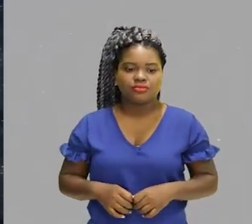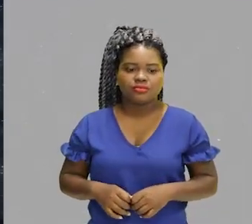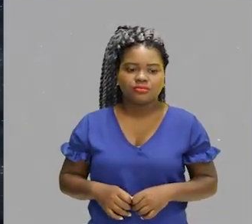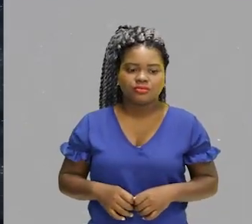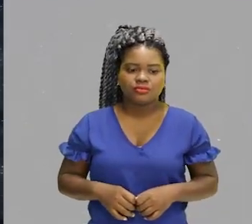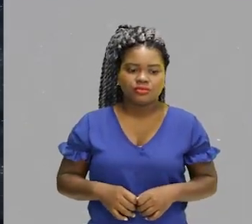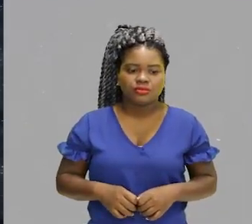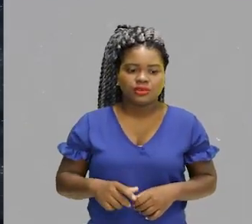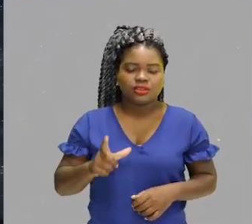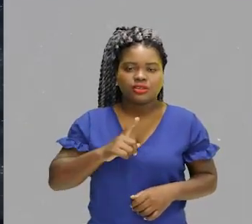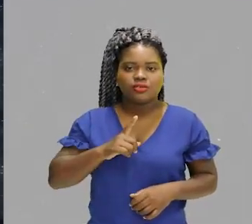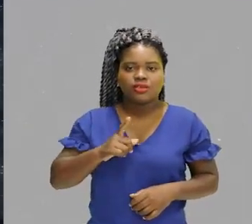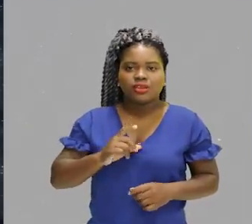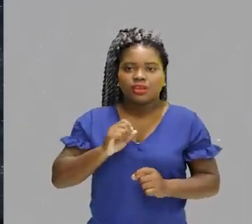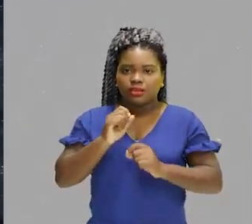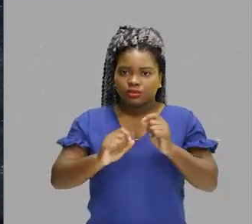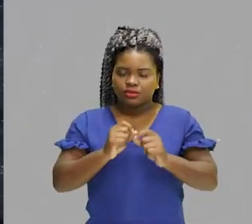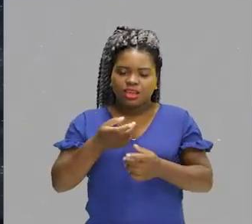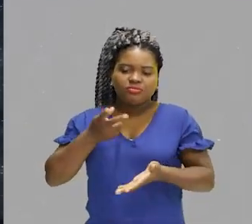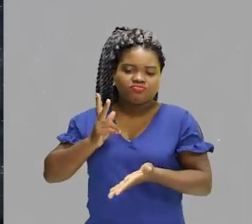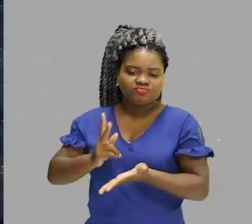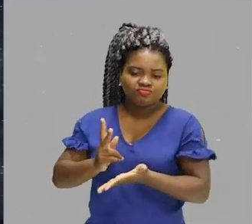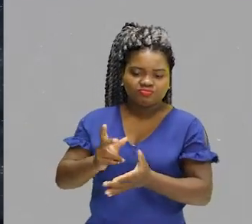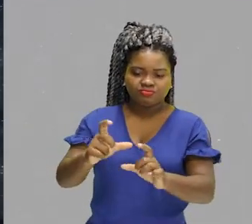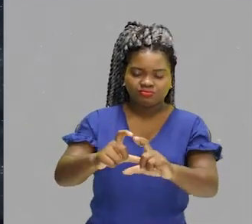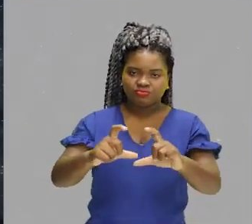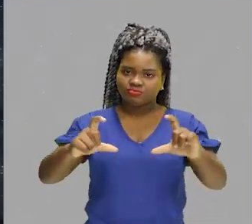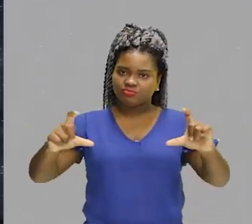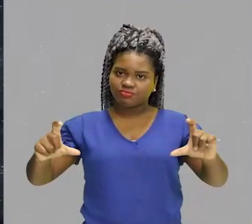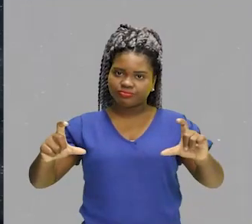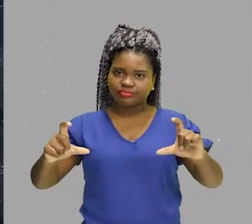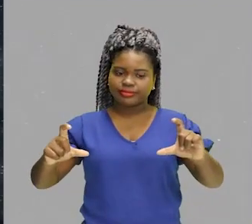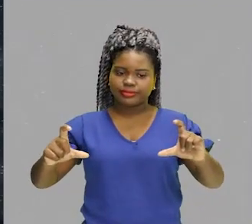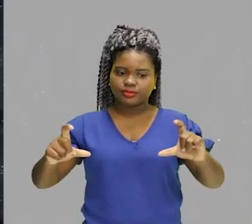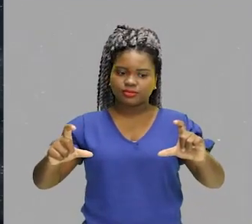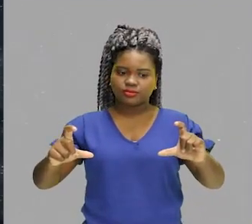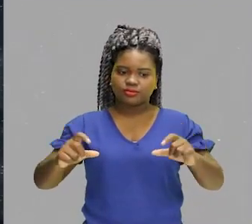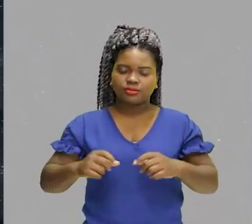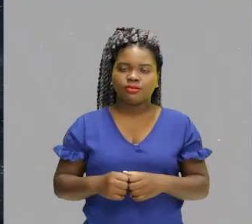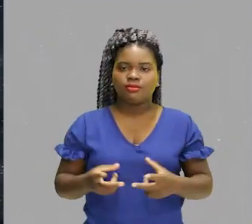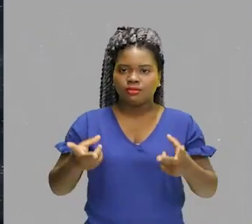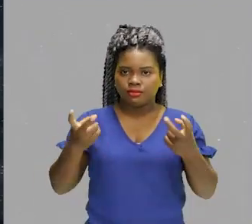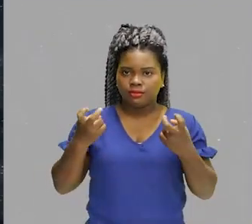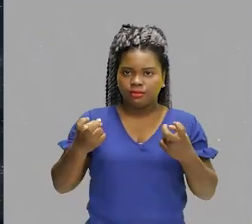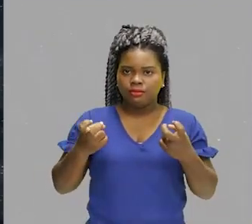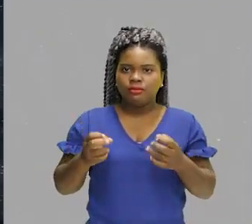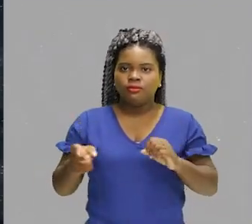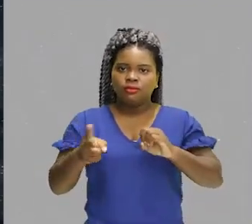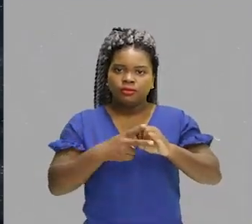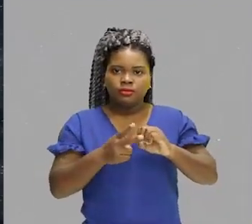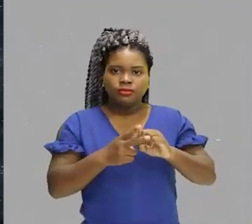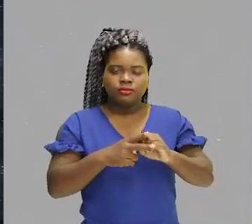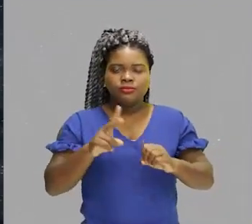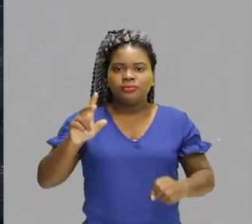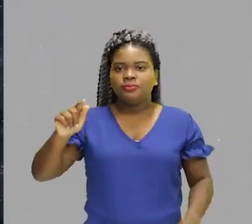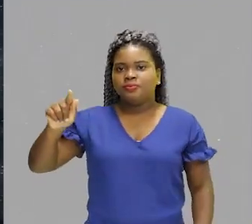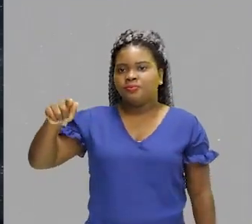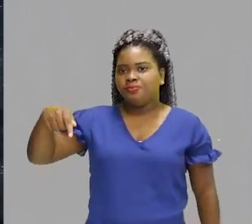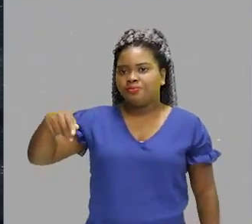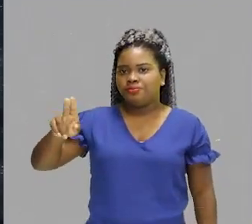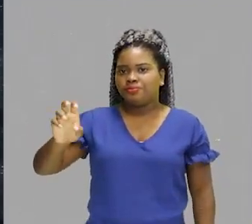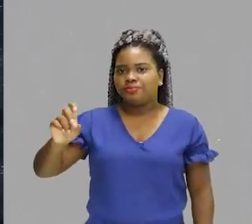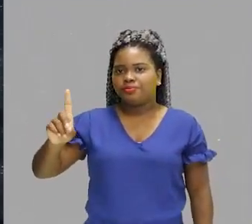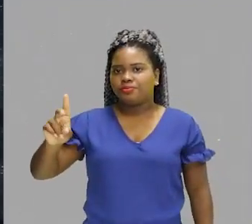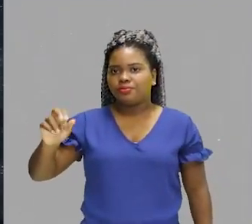mais gerúndio passa a ideia de continuidade. Observem que aqui quedar-se, ele expressa